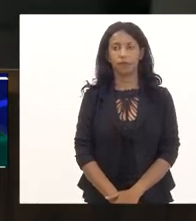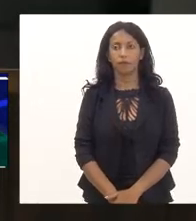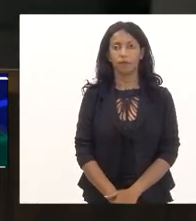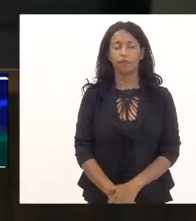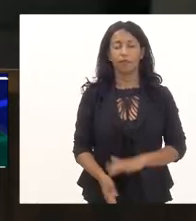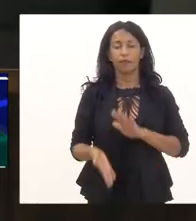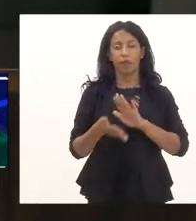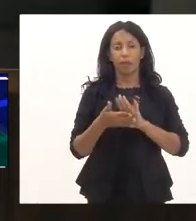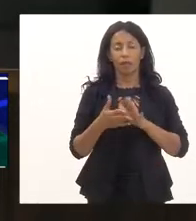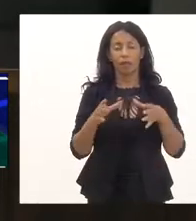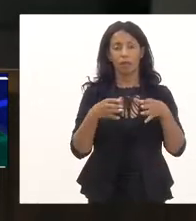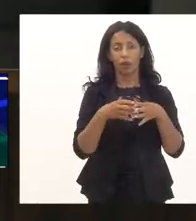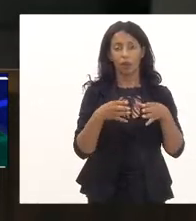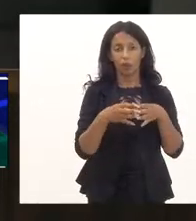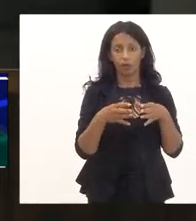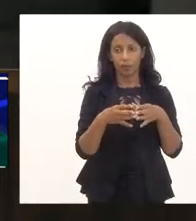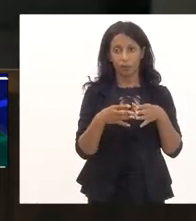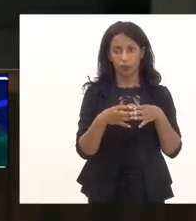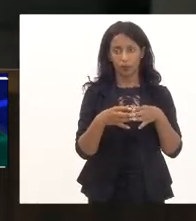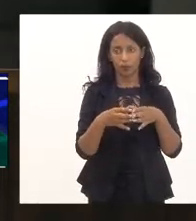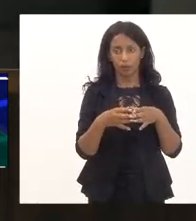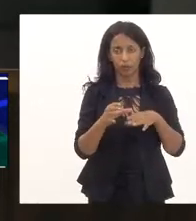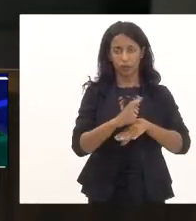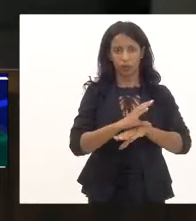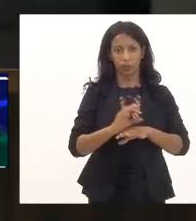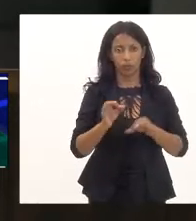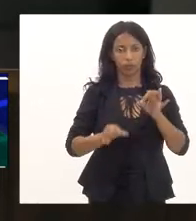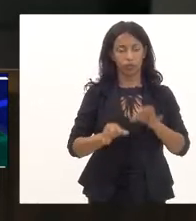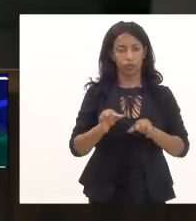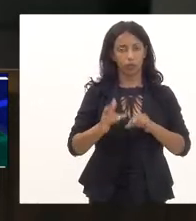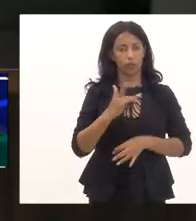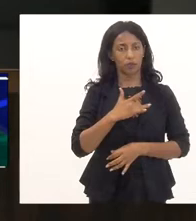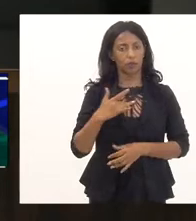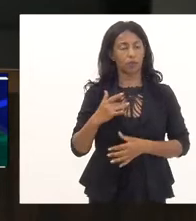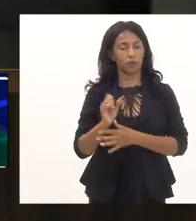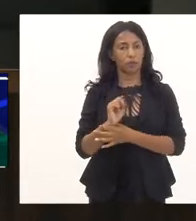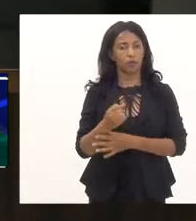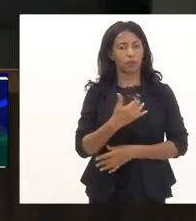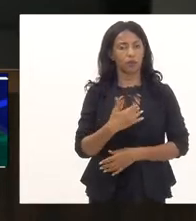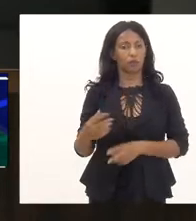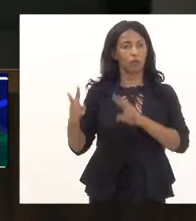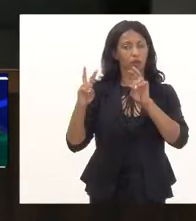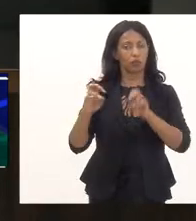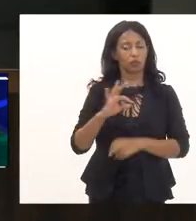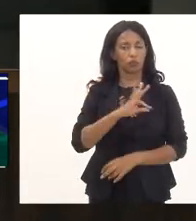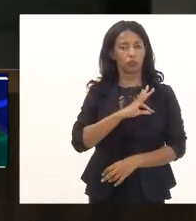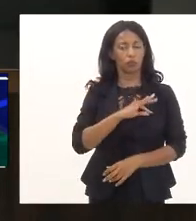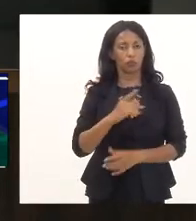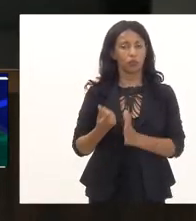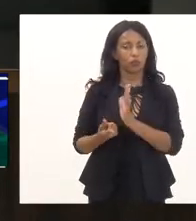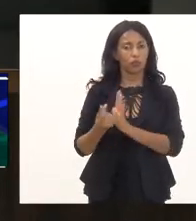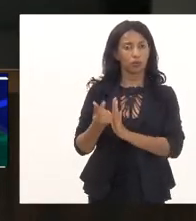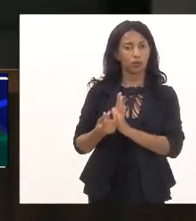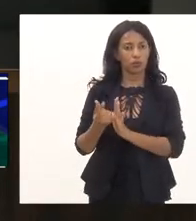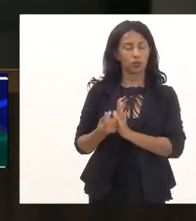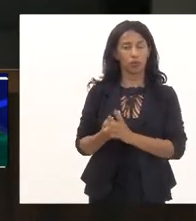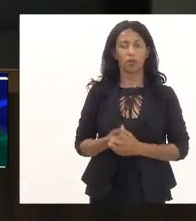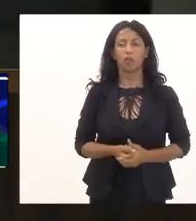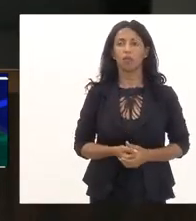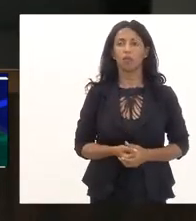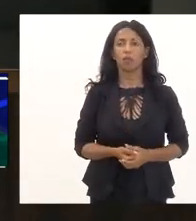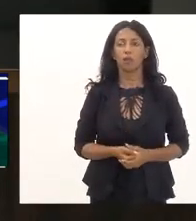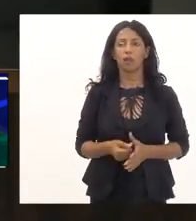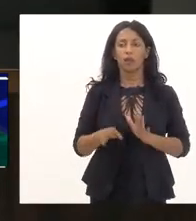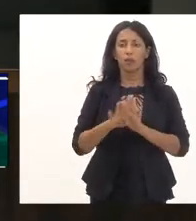Pendendo de pareceres das comissões de Constituição e Justiça, de Saúde, Segurança Pública, Assunto de Polícia, de Orçamento e Finanças,